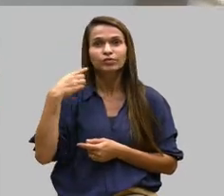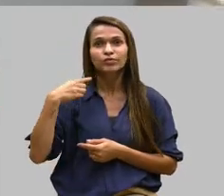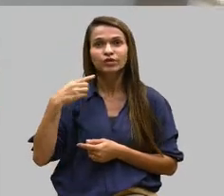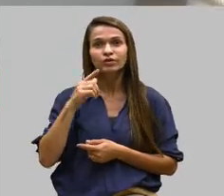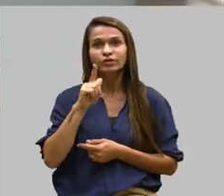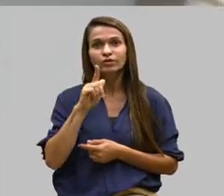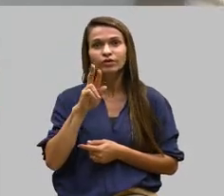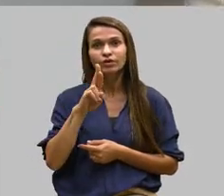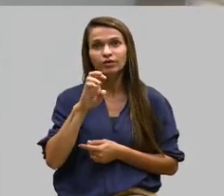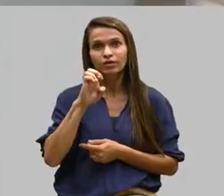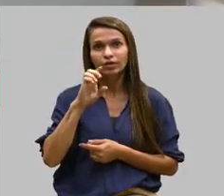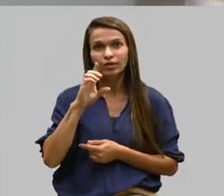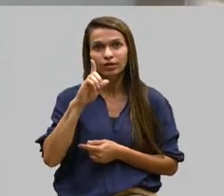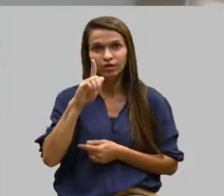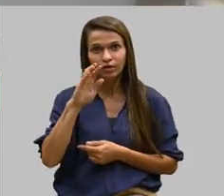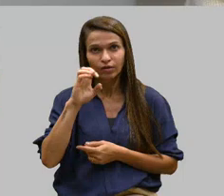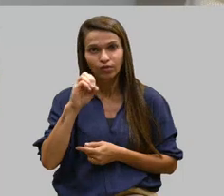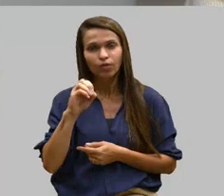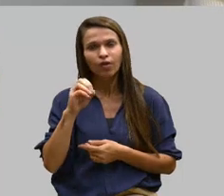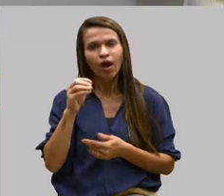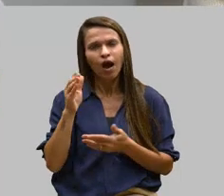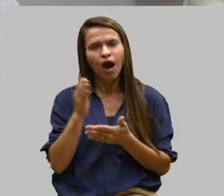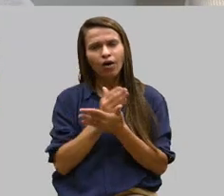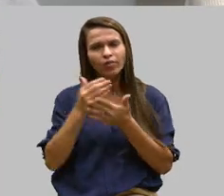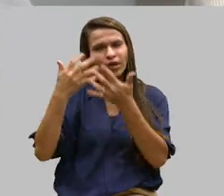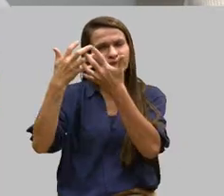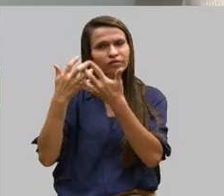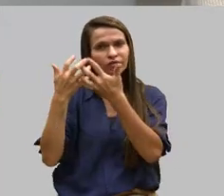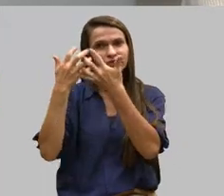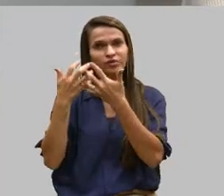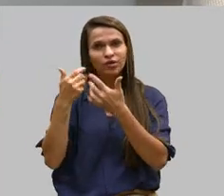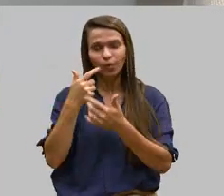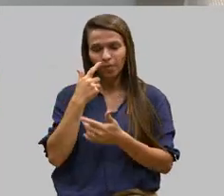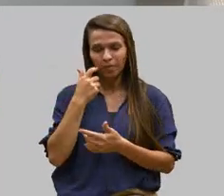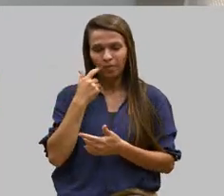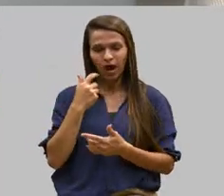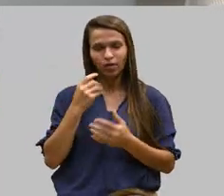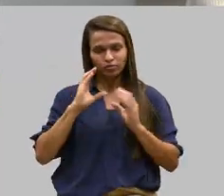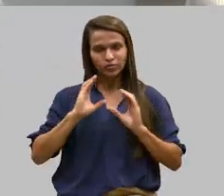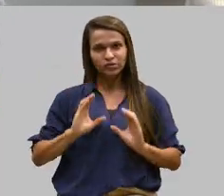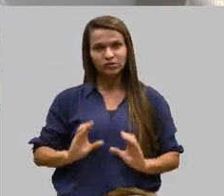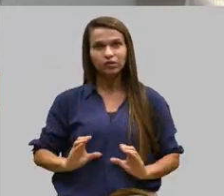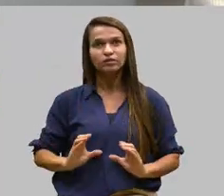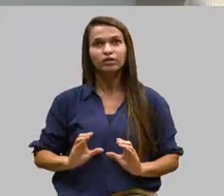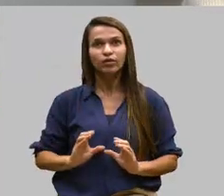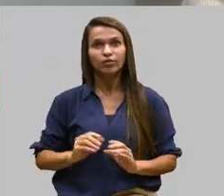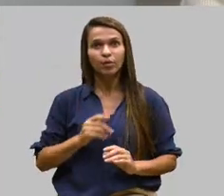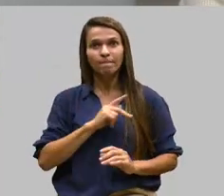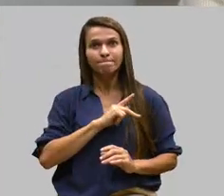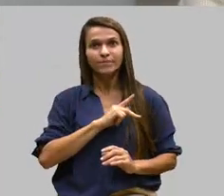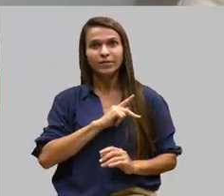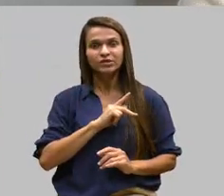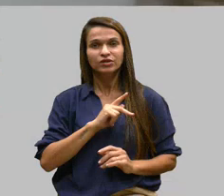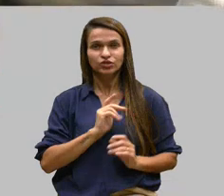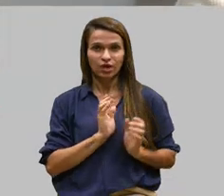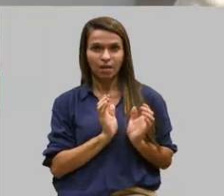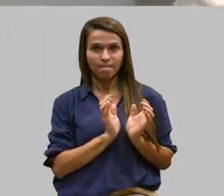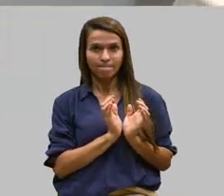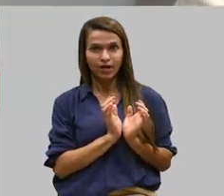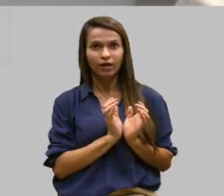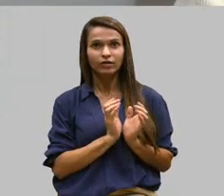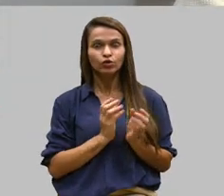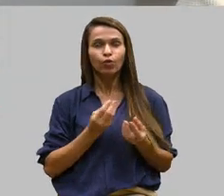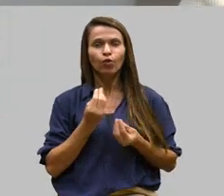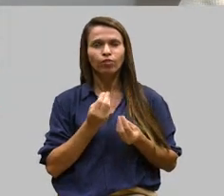que algumas reflexões apenas com o pai como cidadão e compreendendo a Federação de situações que a gente vive